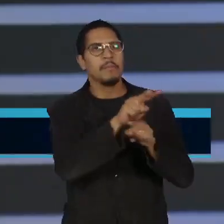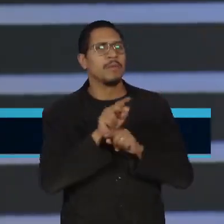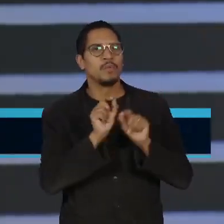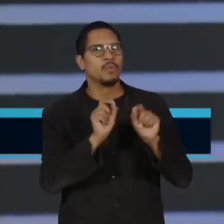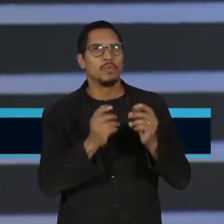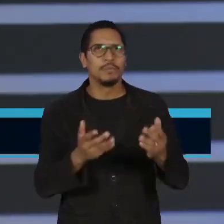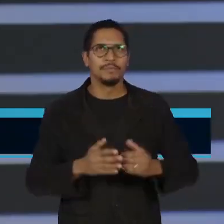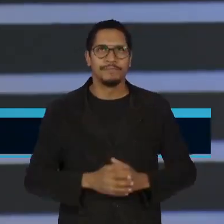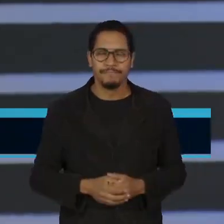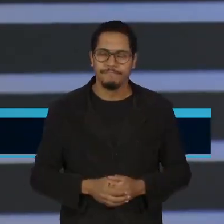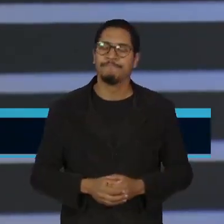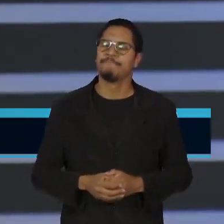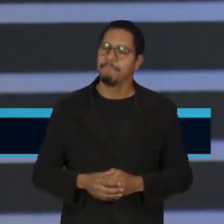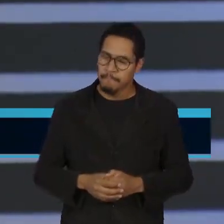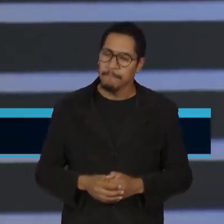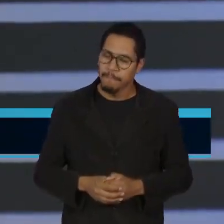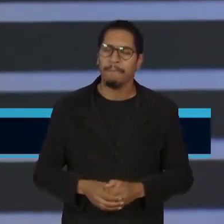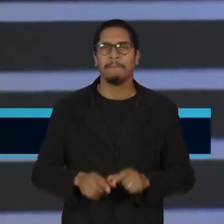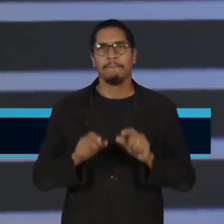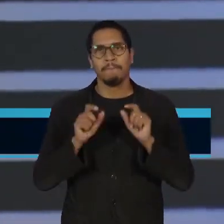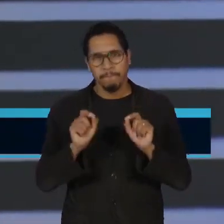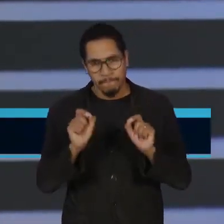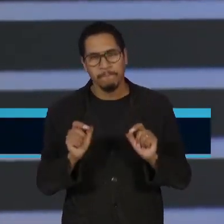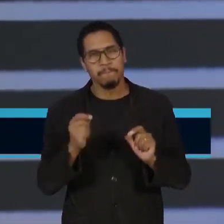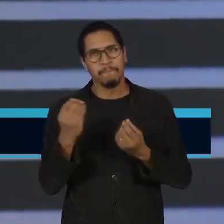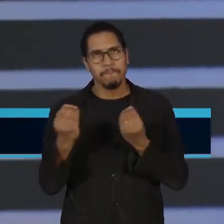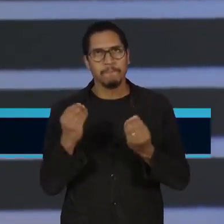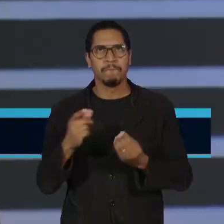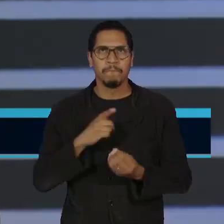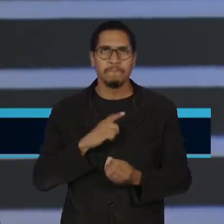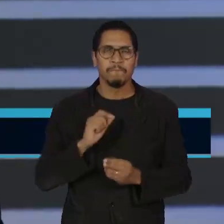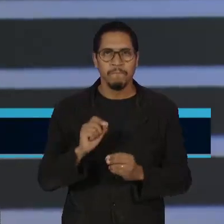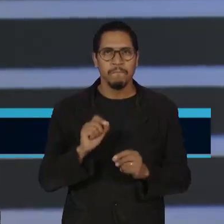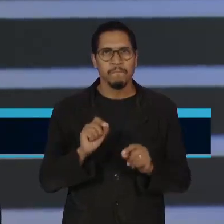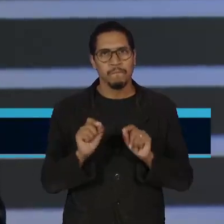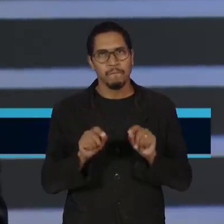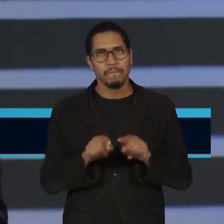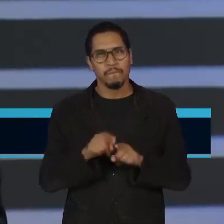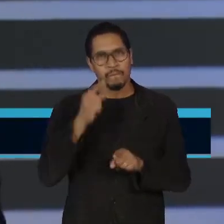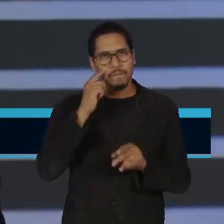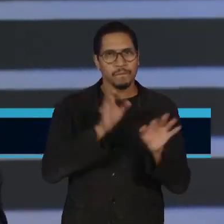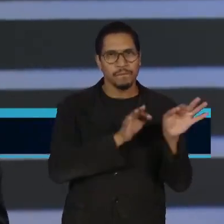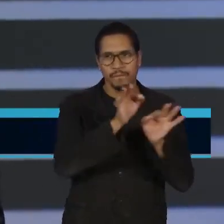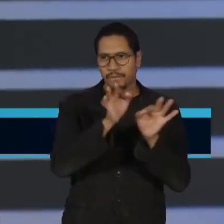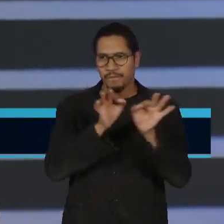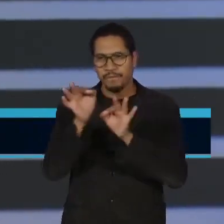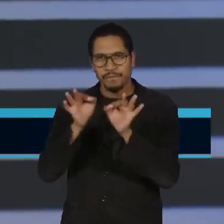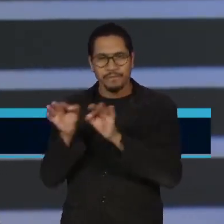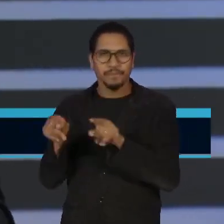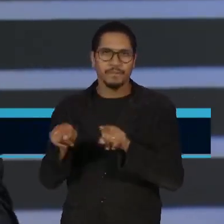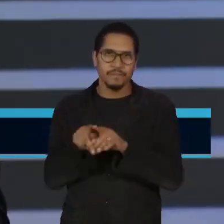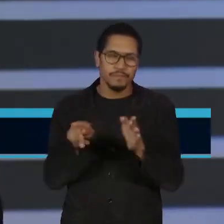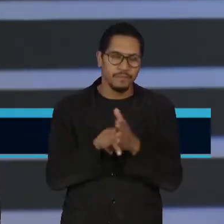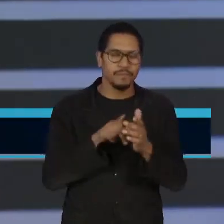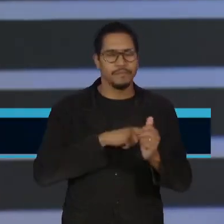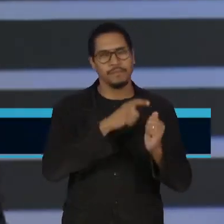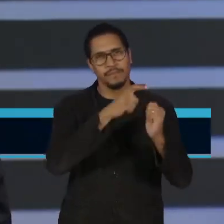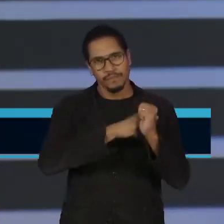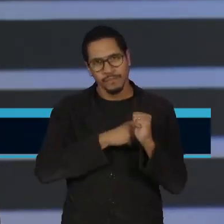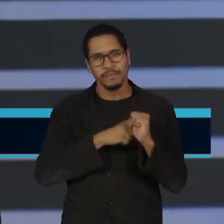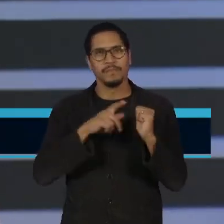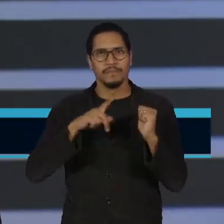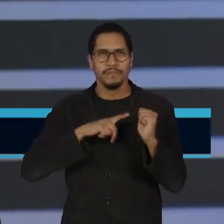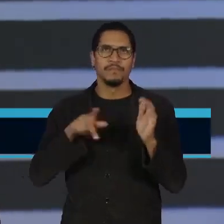Olha, depois de programas para reorganizar, rediscutir dívidas oferecidos